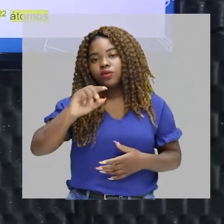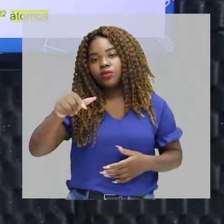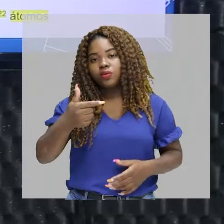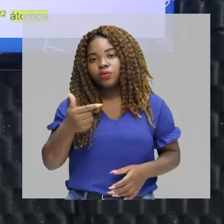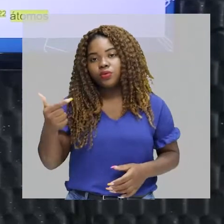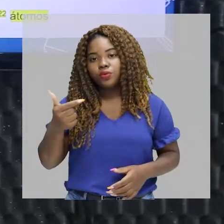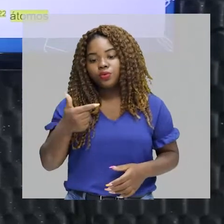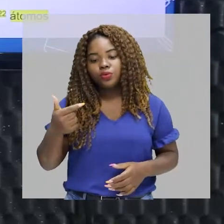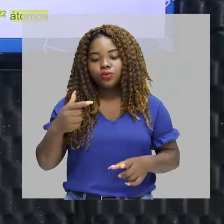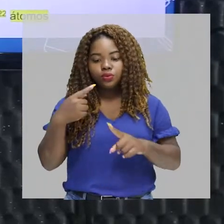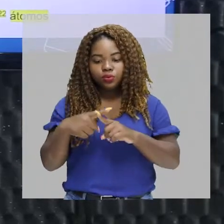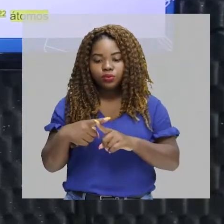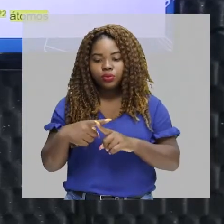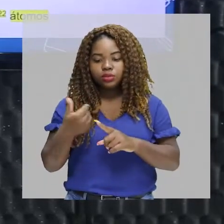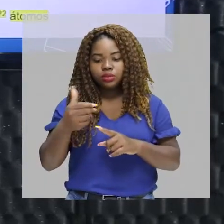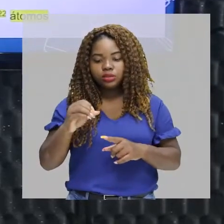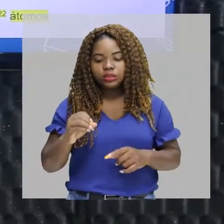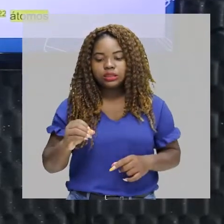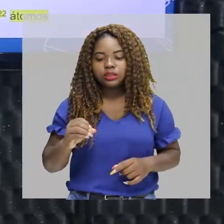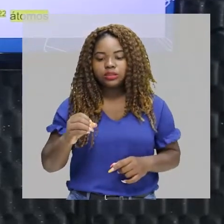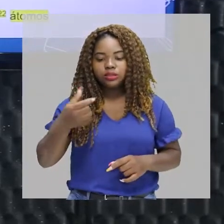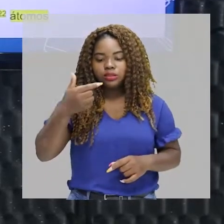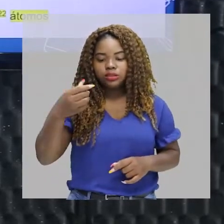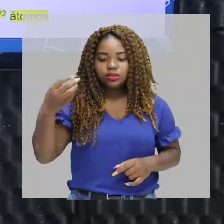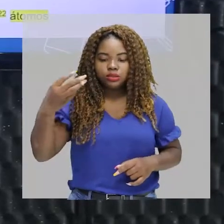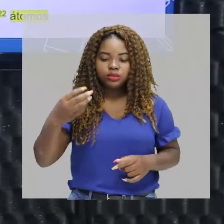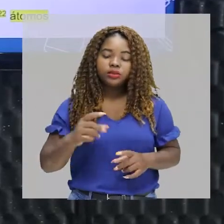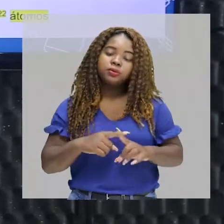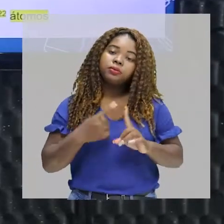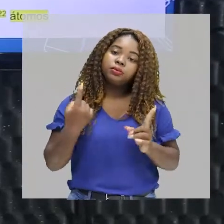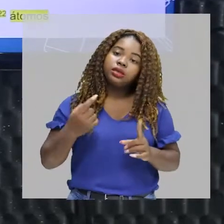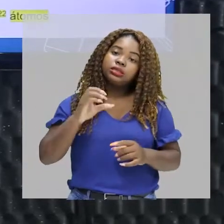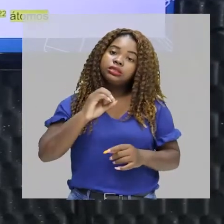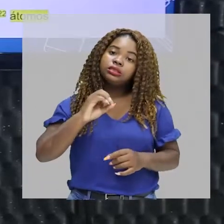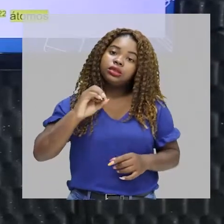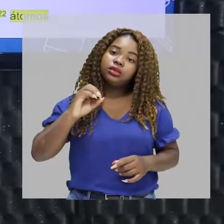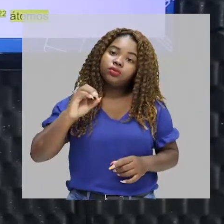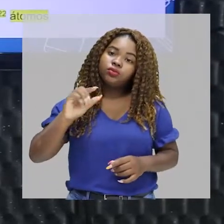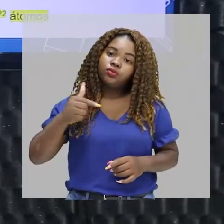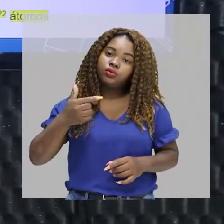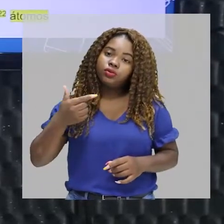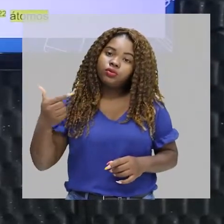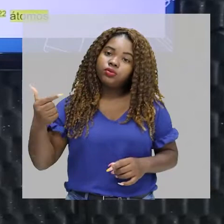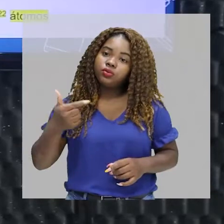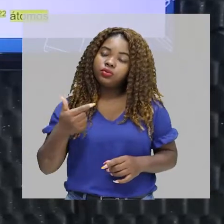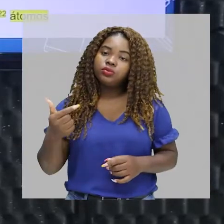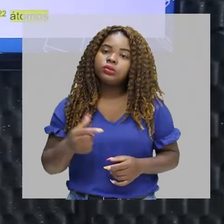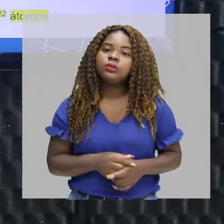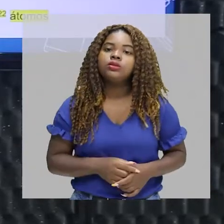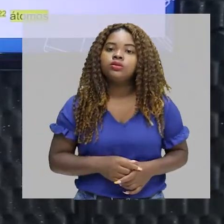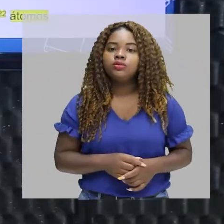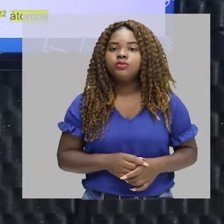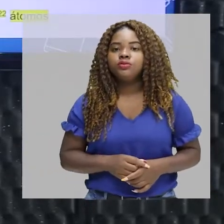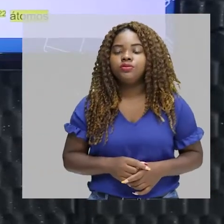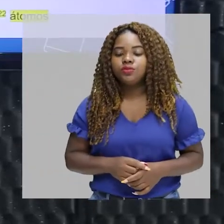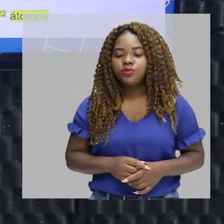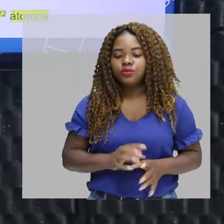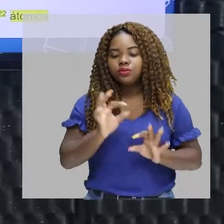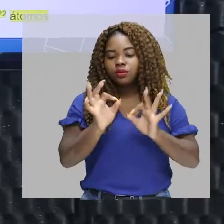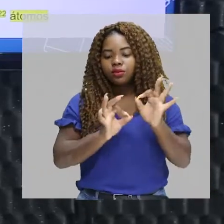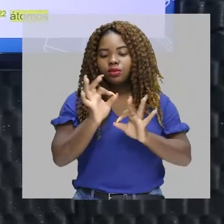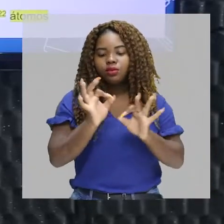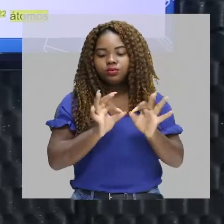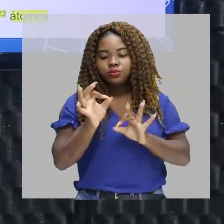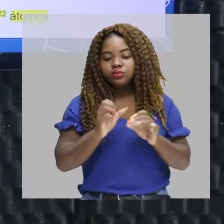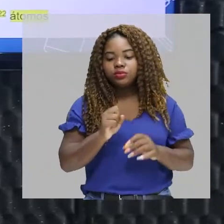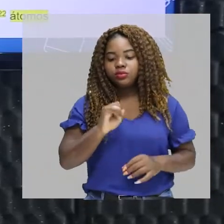0,22 vezes 10 elevado a 23. Só que 0,22 não está escrito em notação científica. Se